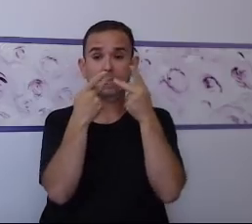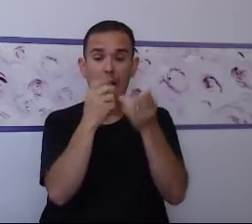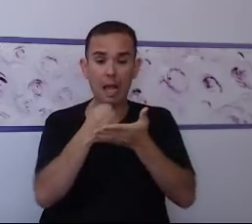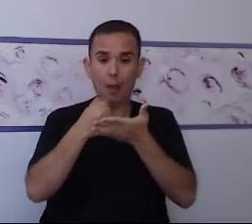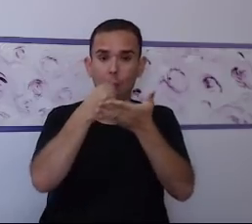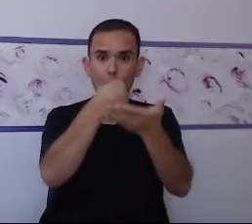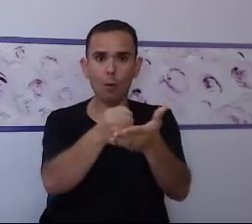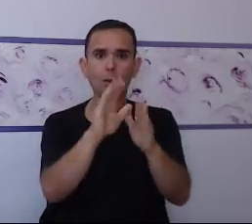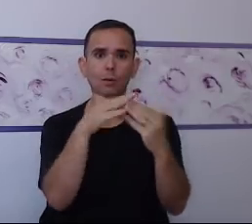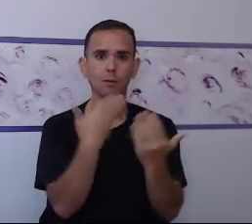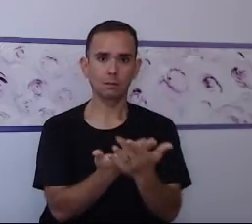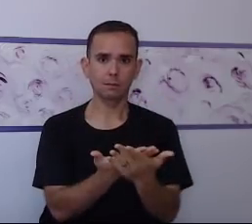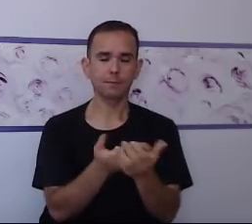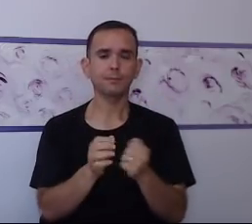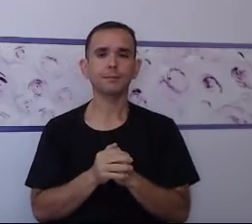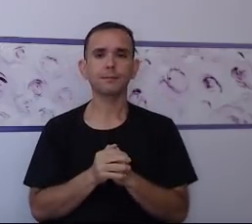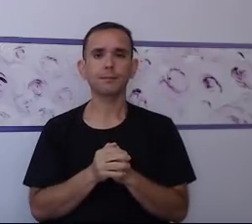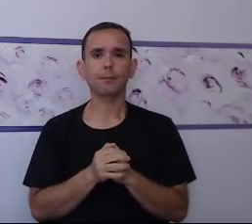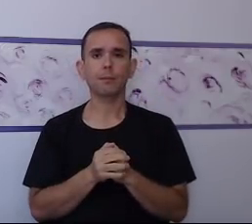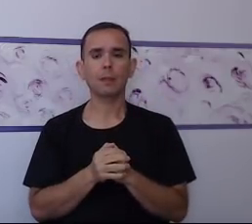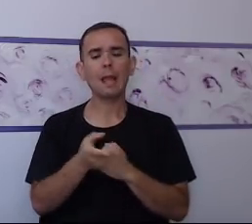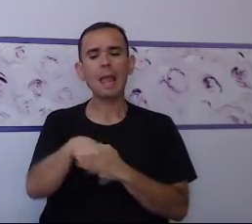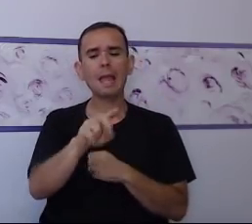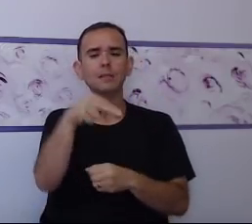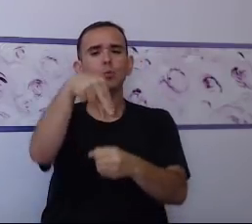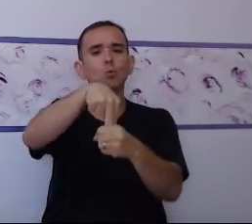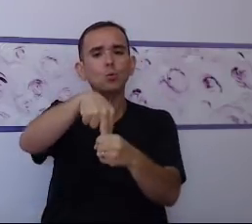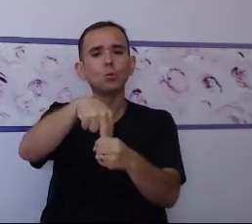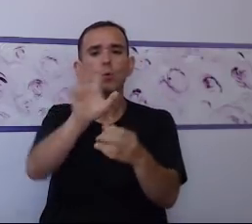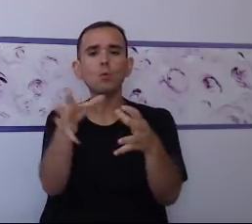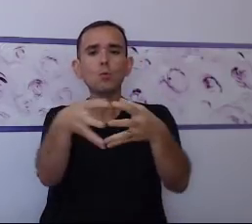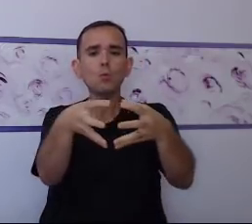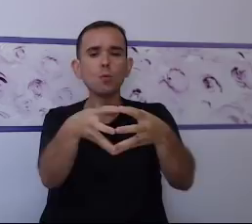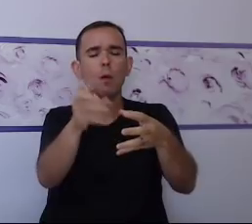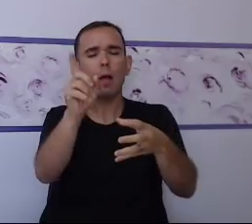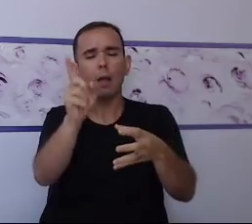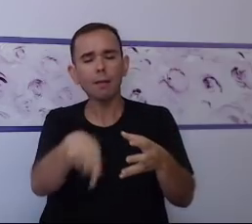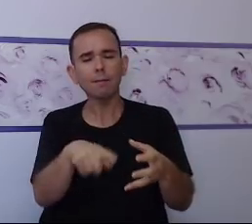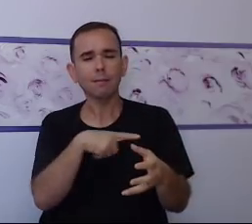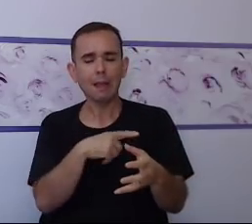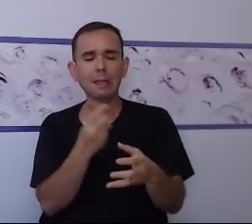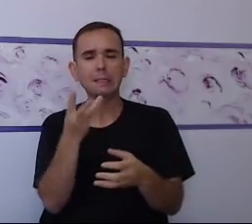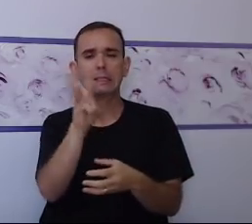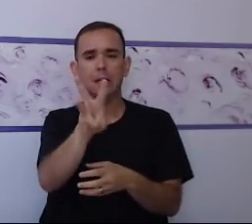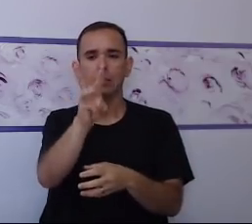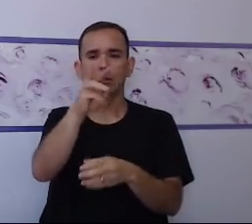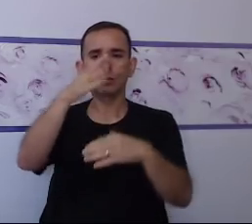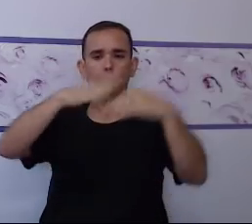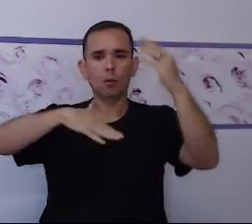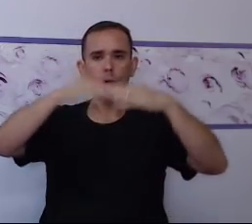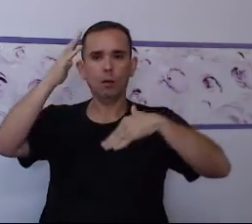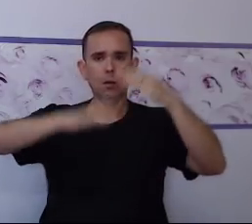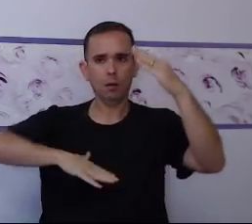nas escolas, né? Esse núcleo ele é composto por 3 profissionais.